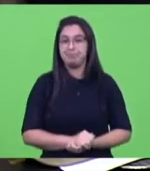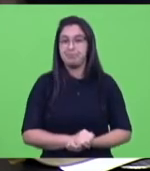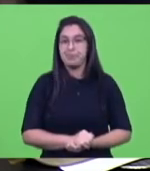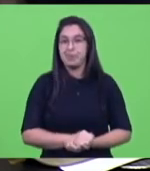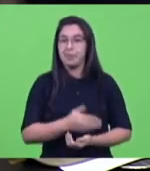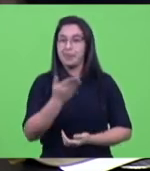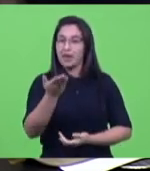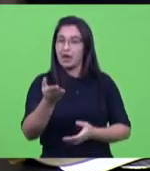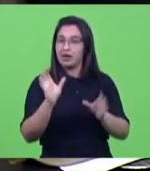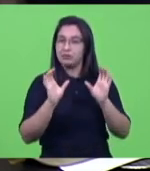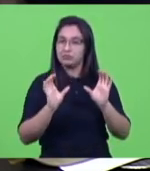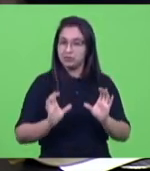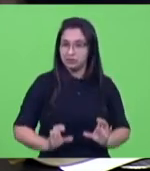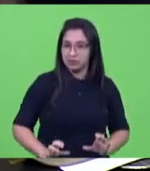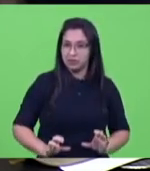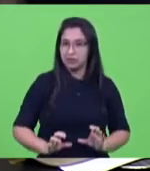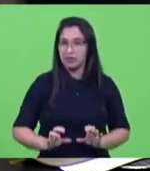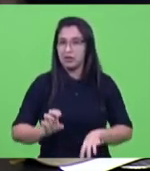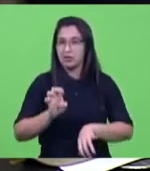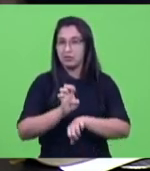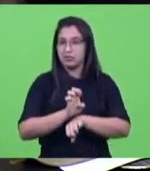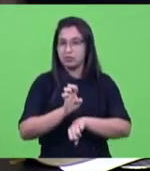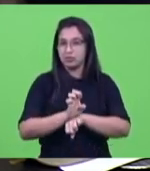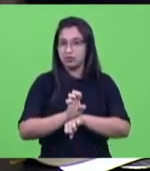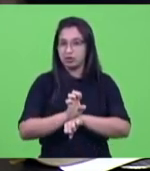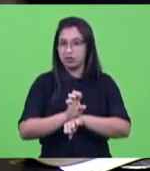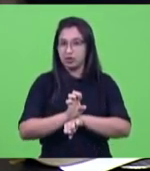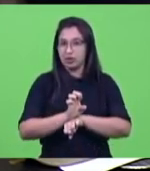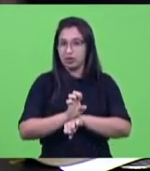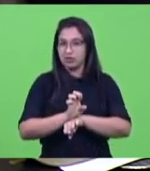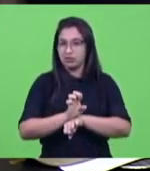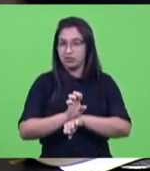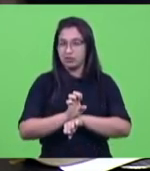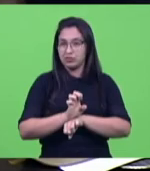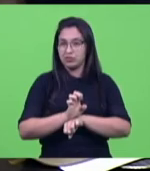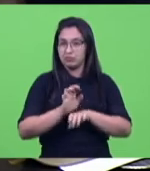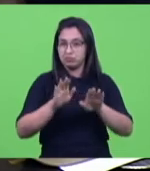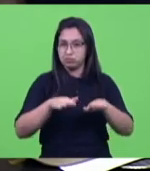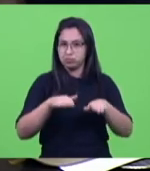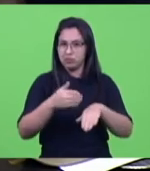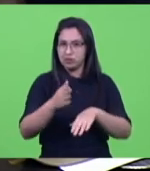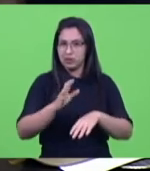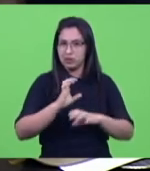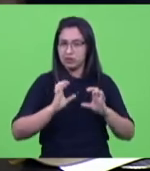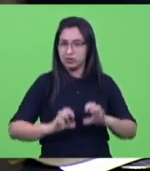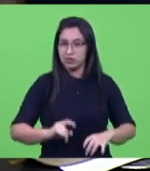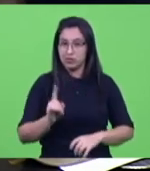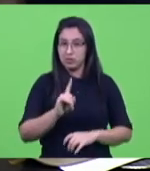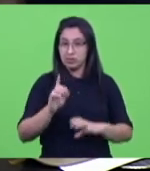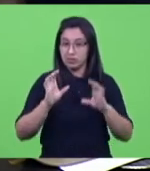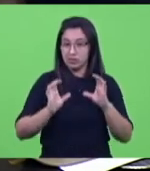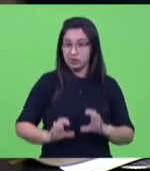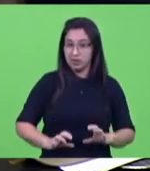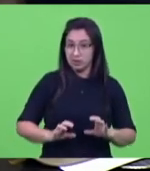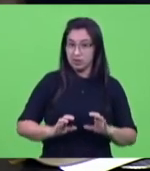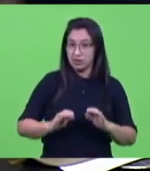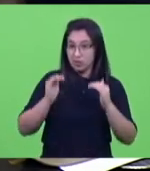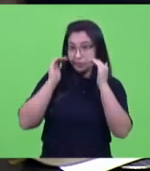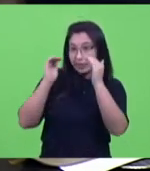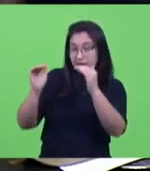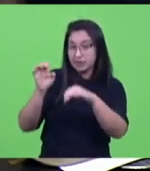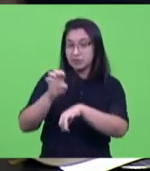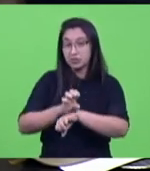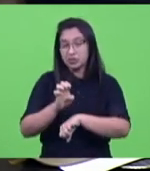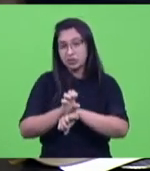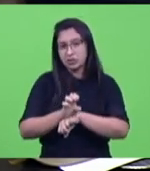cidadão, não é o Estado que serve ao cidadão, não é verdade? É o cidadão que serve ao Estado. Porque, vejam só,